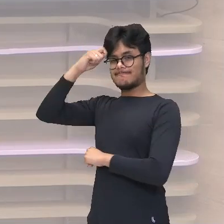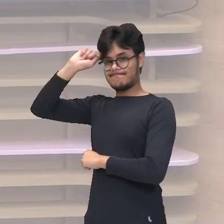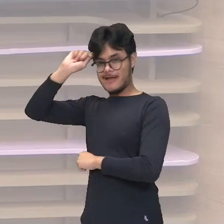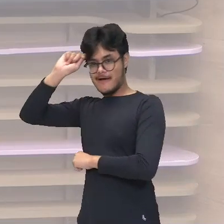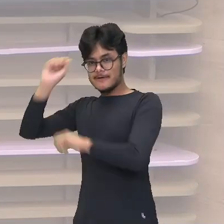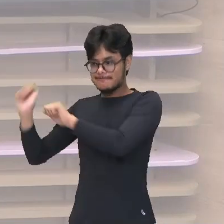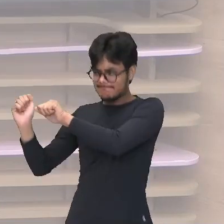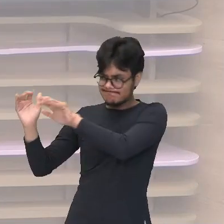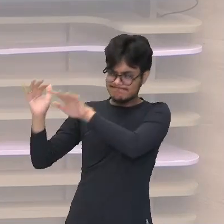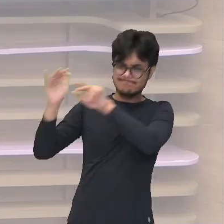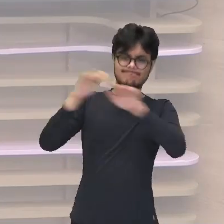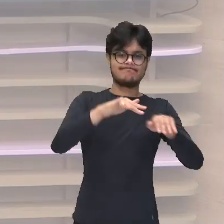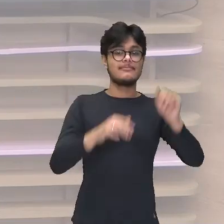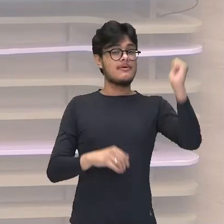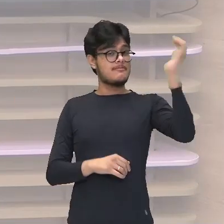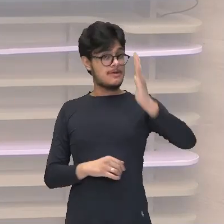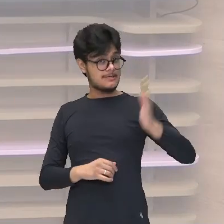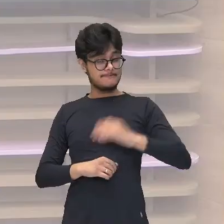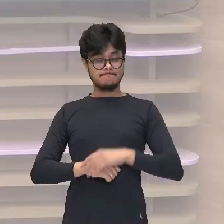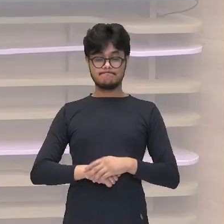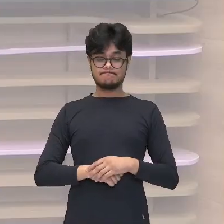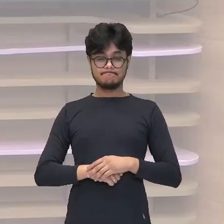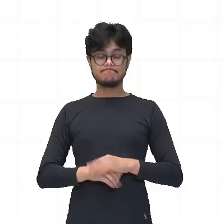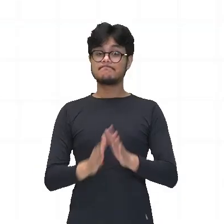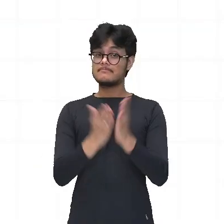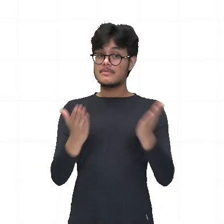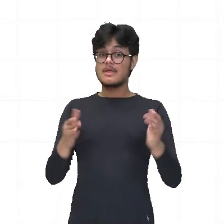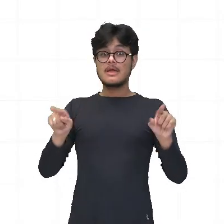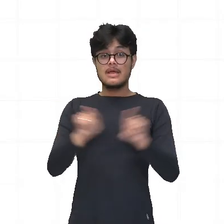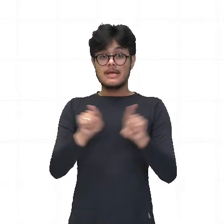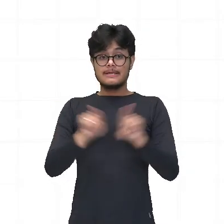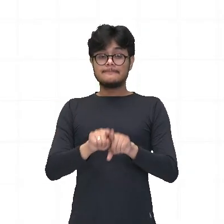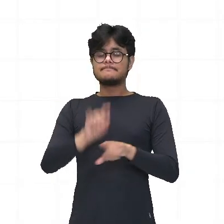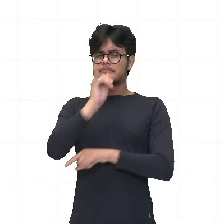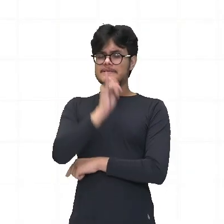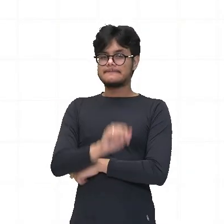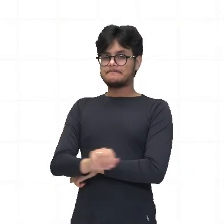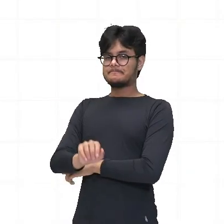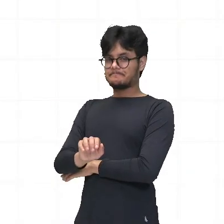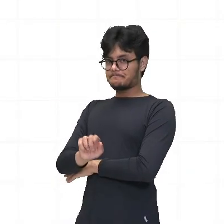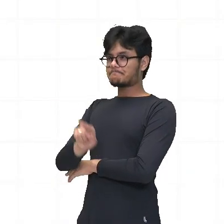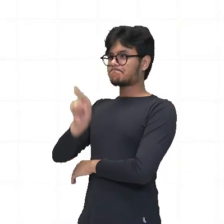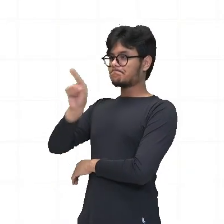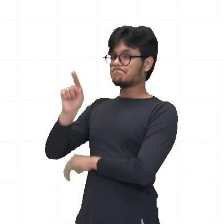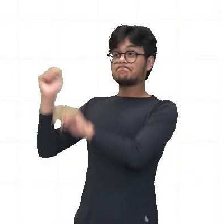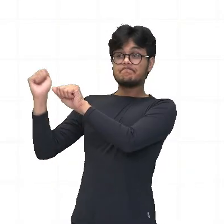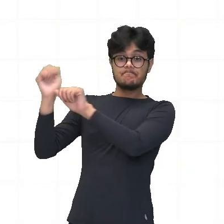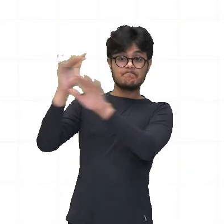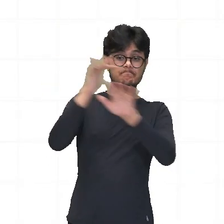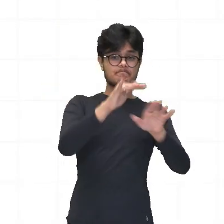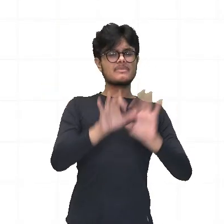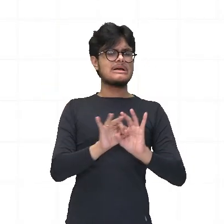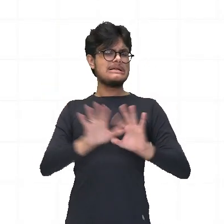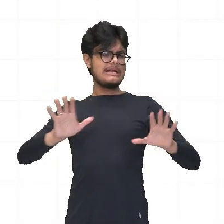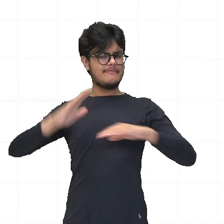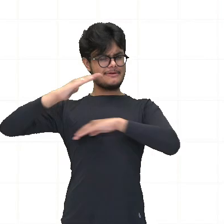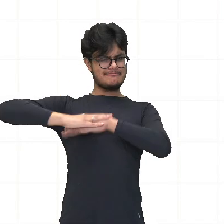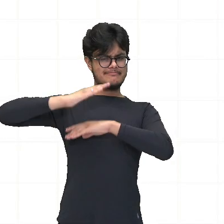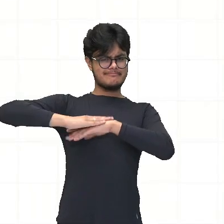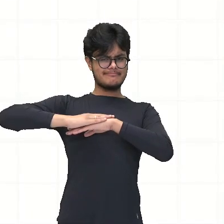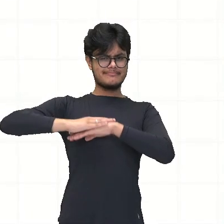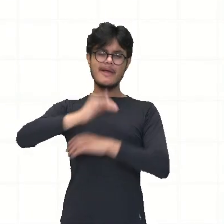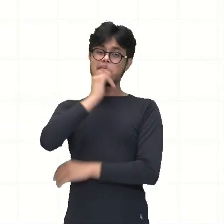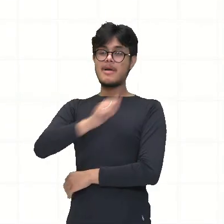para o Brasil, certo? Aí nós temos a imigração livre, a chegada dos imigrantes, né, ao